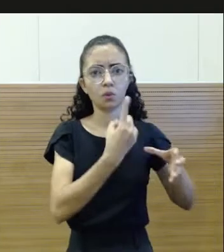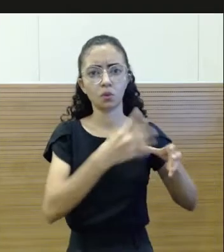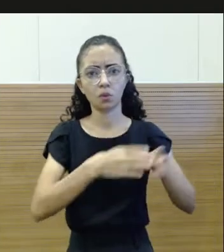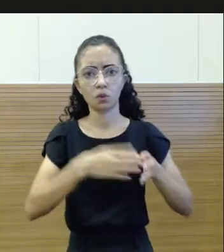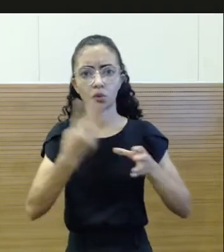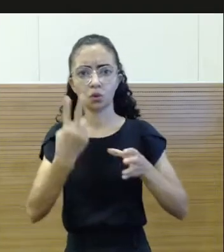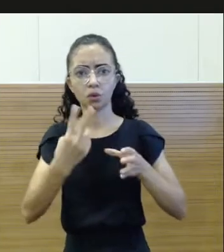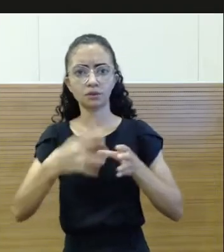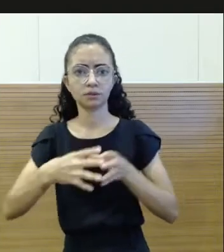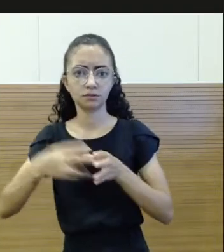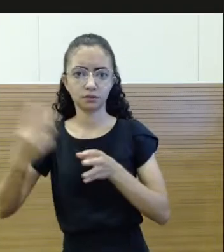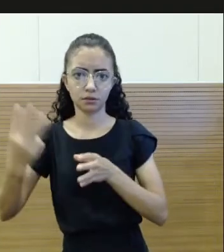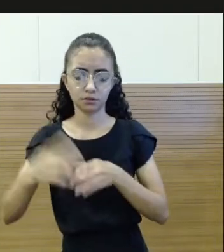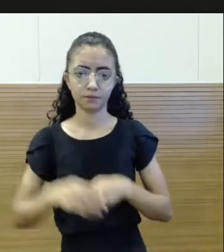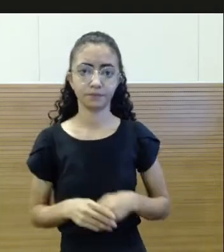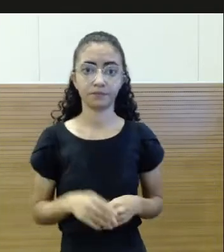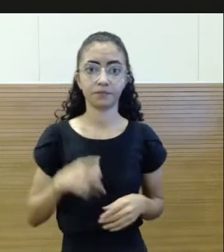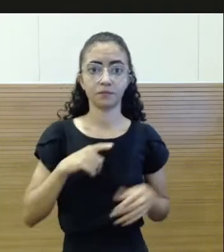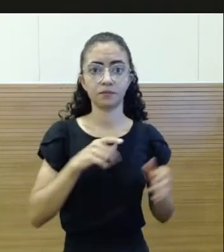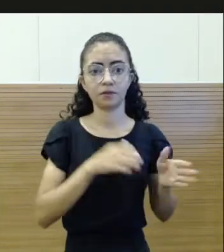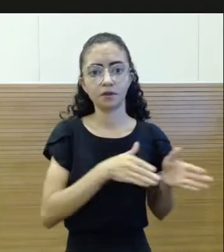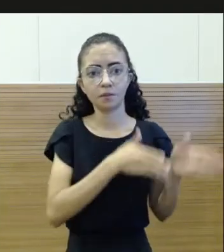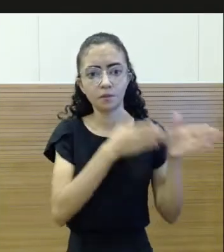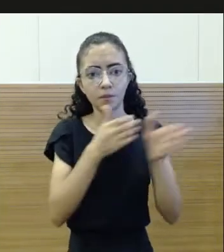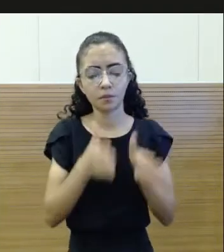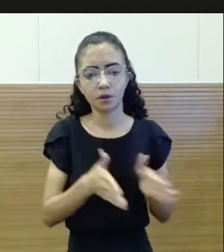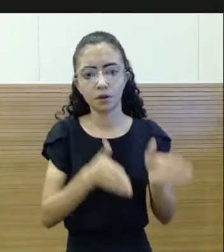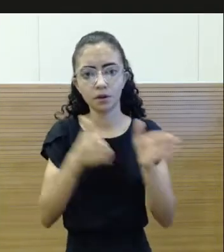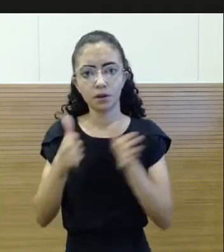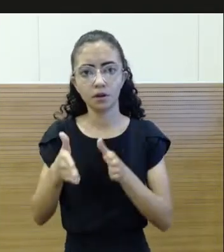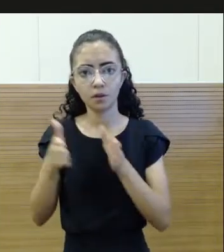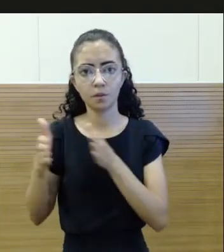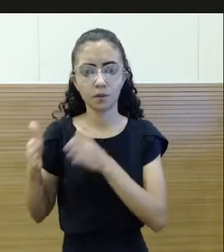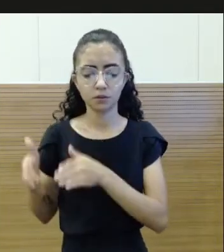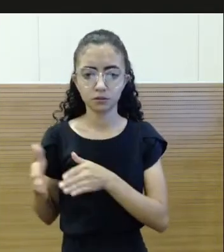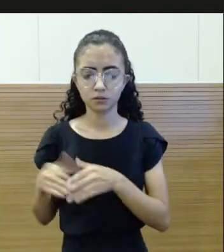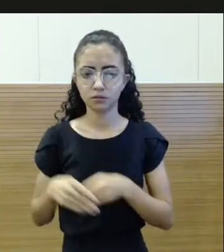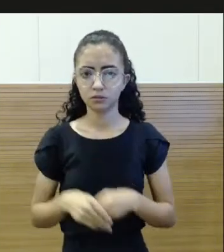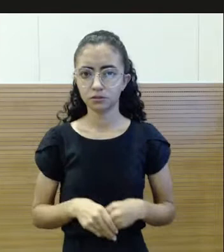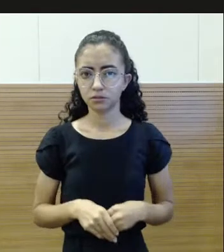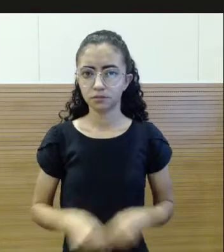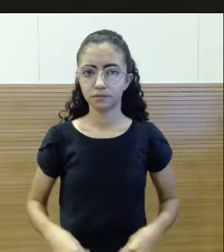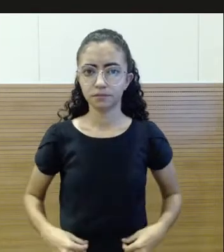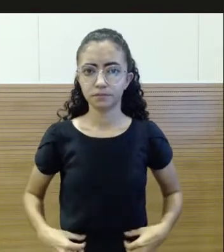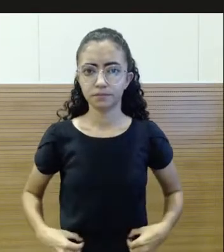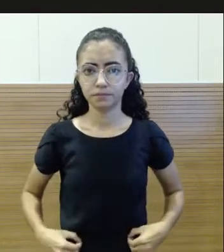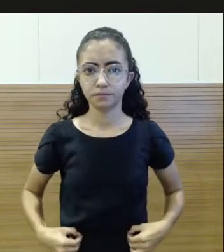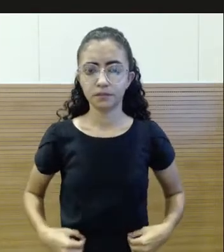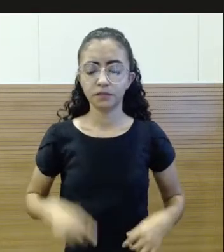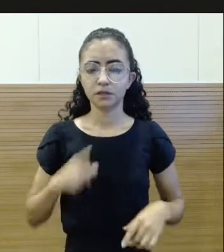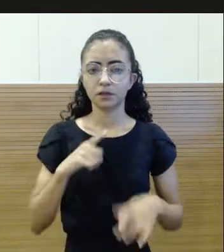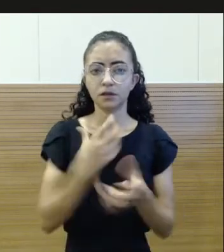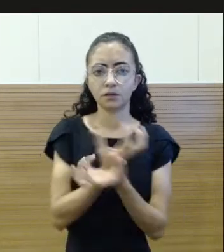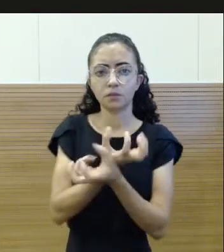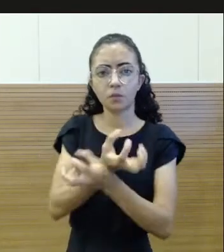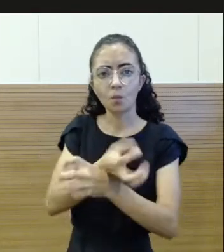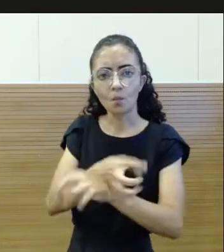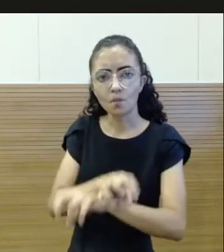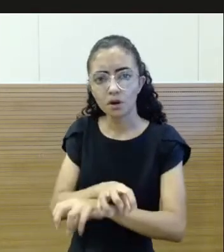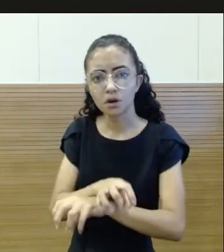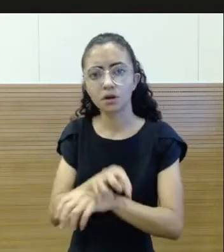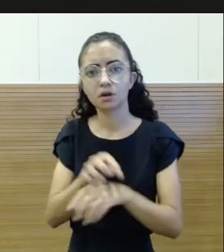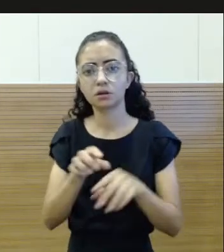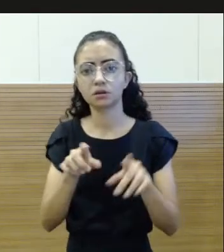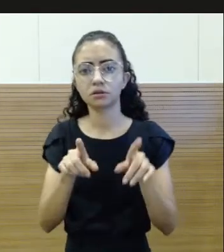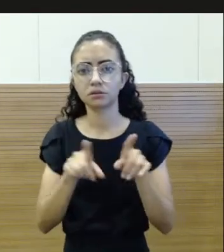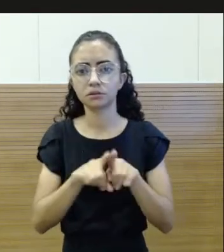da nova? Processos físicos, da sua maioria, remoção de partes não comestíveis, secagem, congelamento,